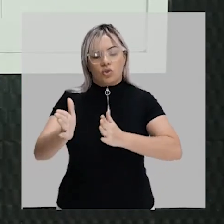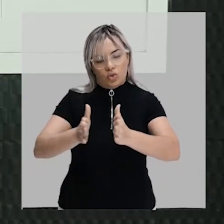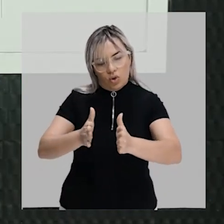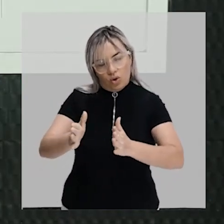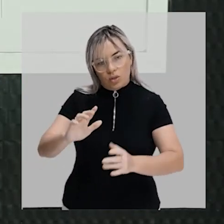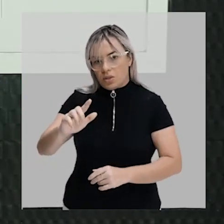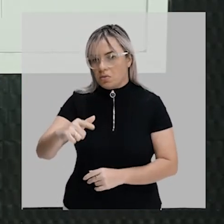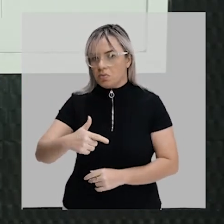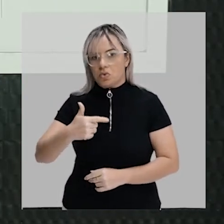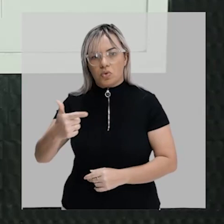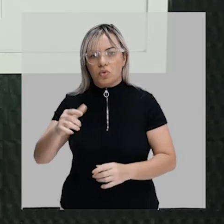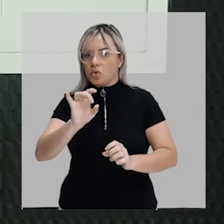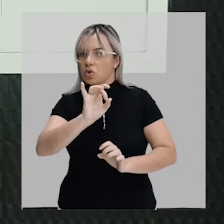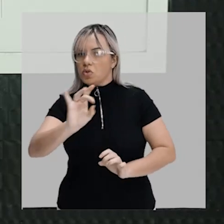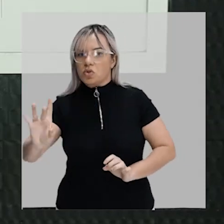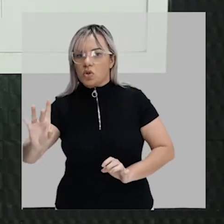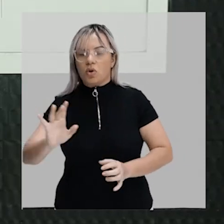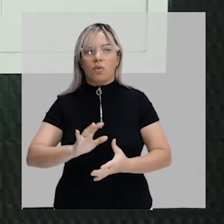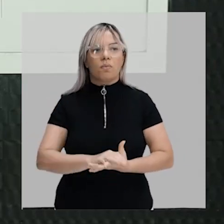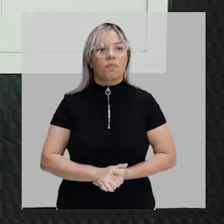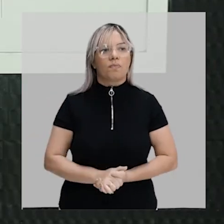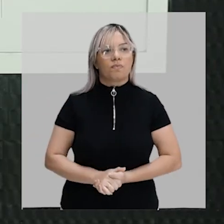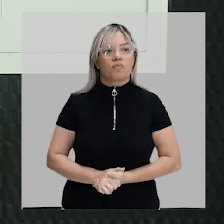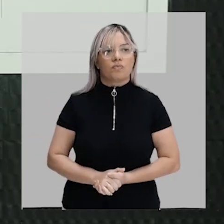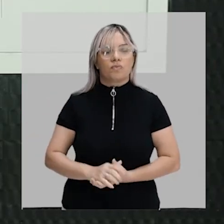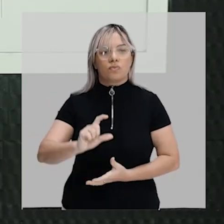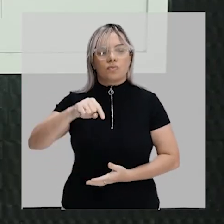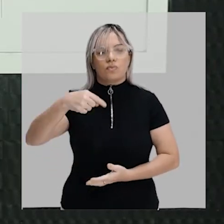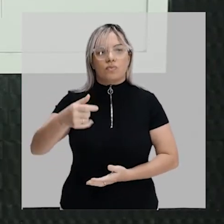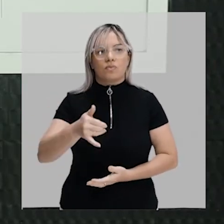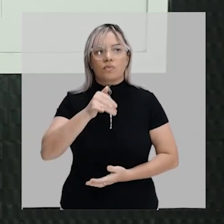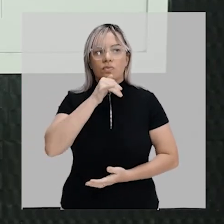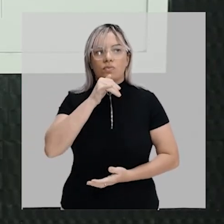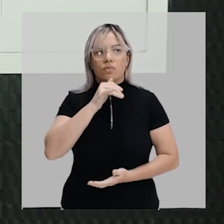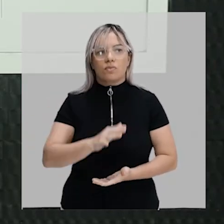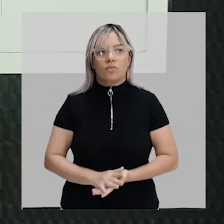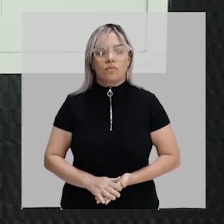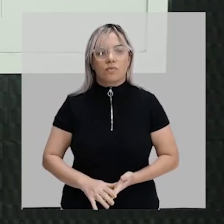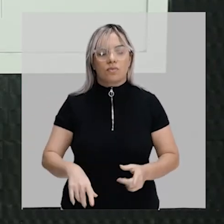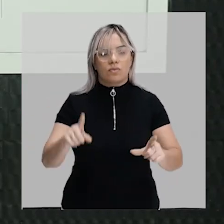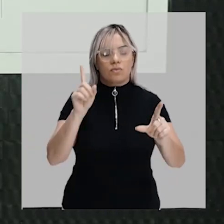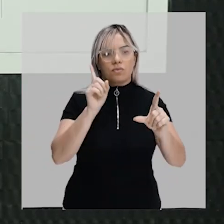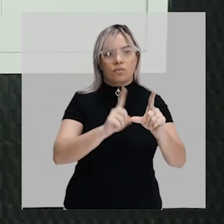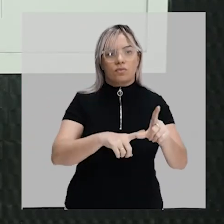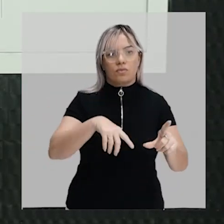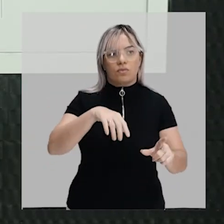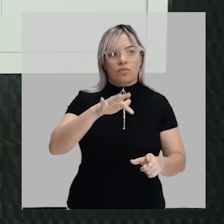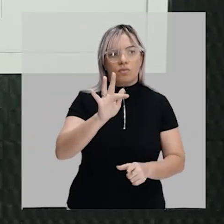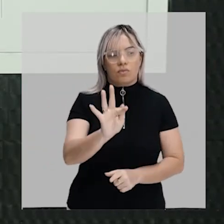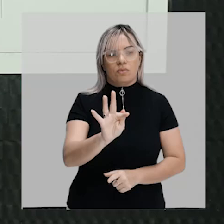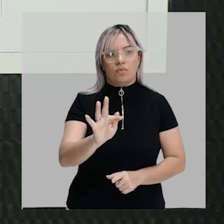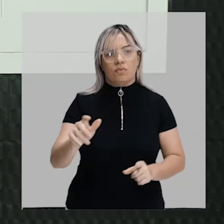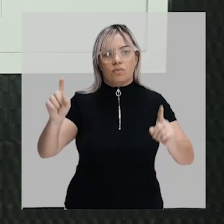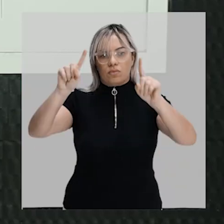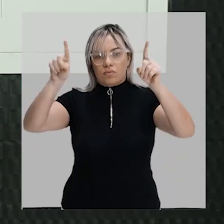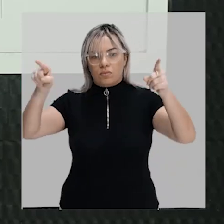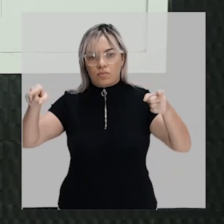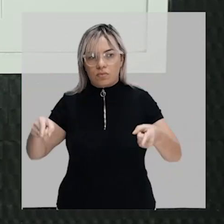certo um outro exemplo aqui tem uma atriz é escrever aqui uma matriz menos